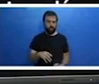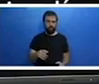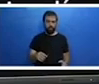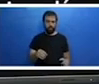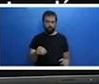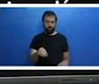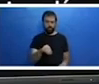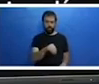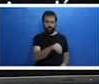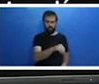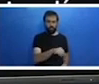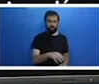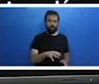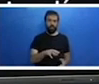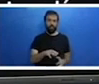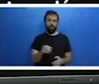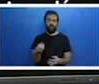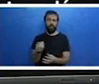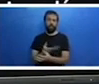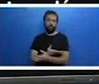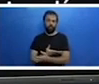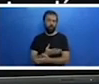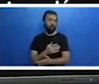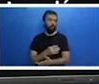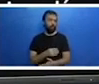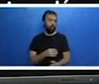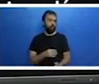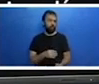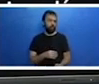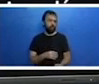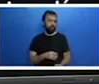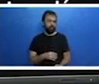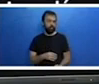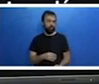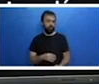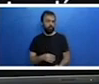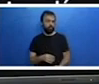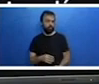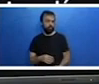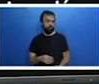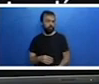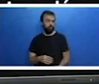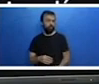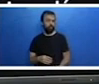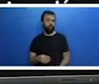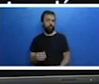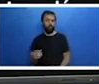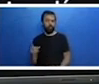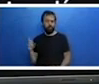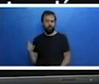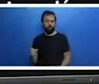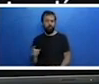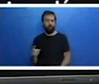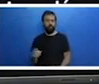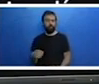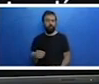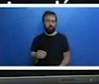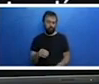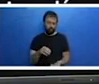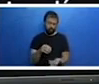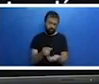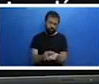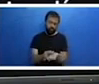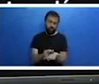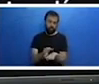e ainda há tempo no jogo, as damas são desmanchadas e a partida segue. Se um jogador consegue levar uma das